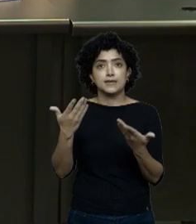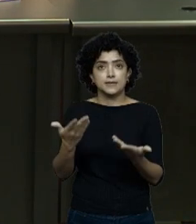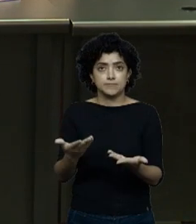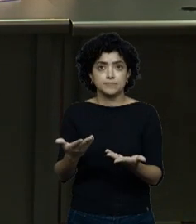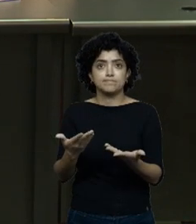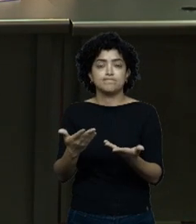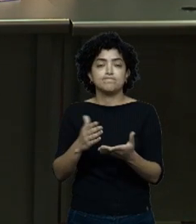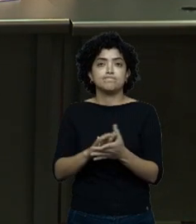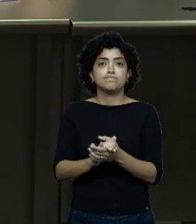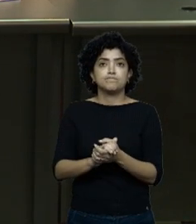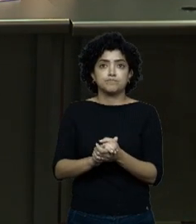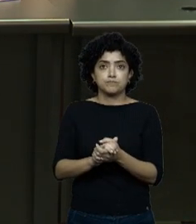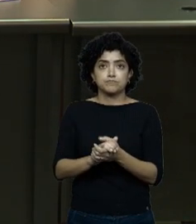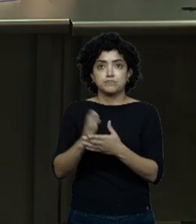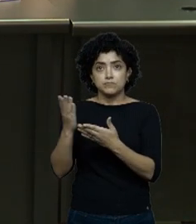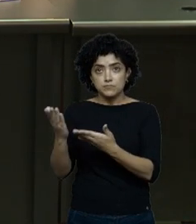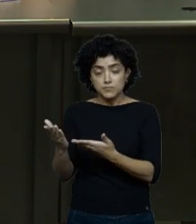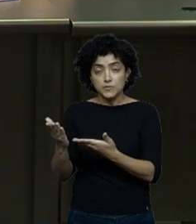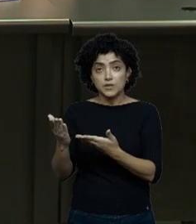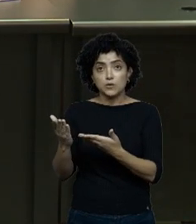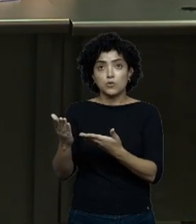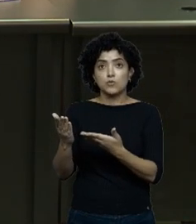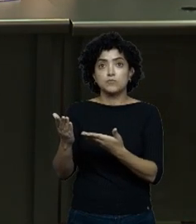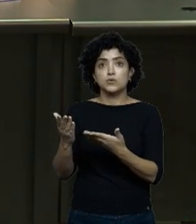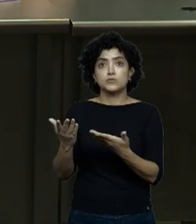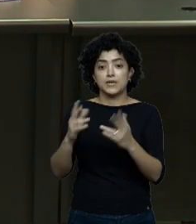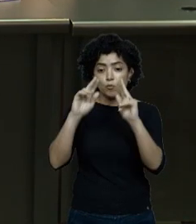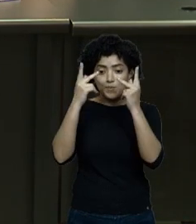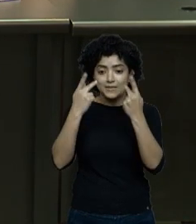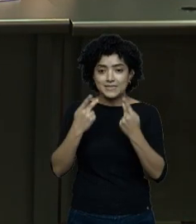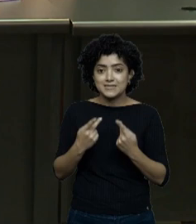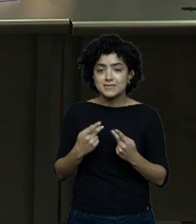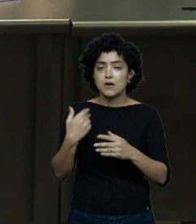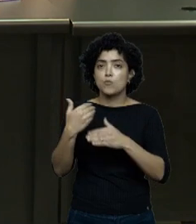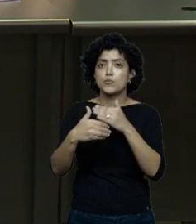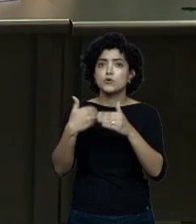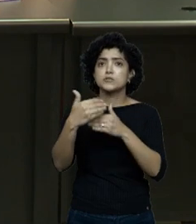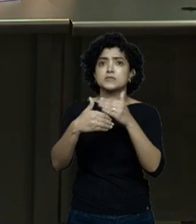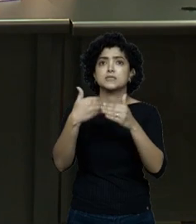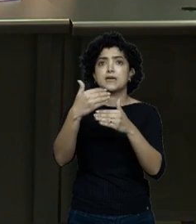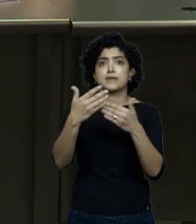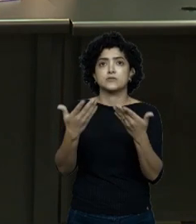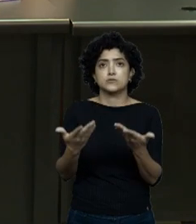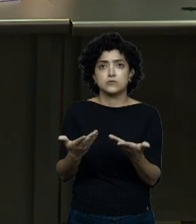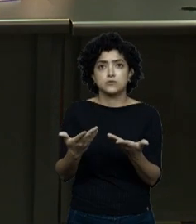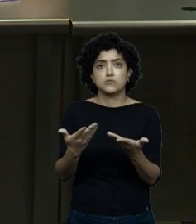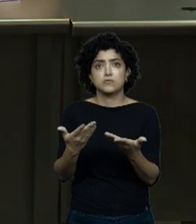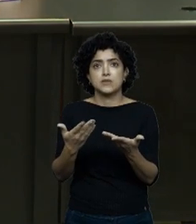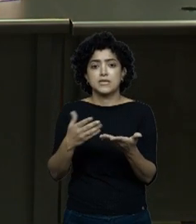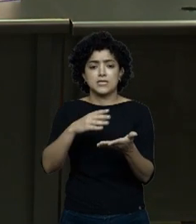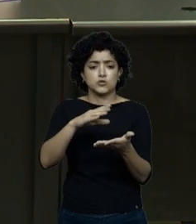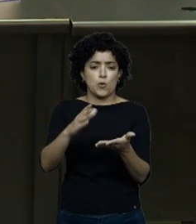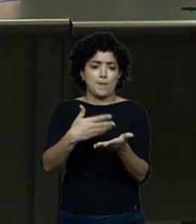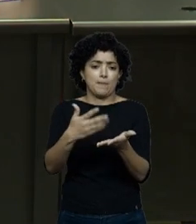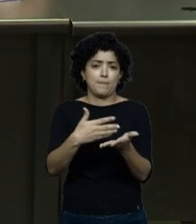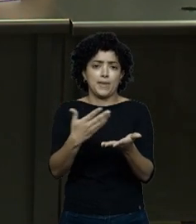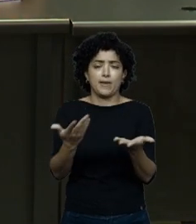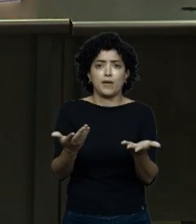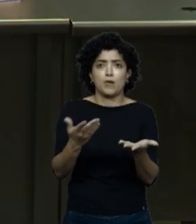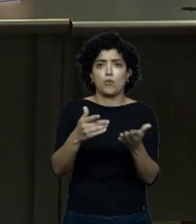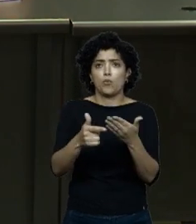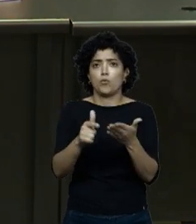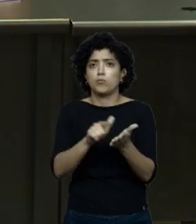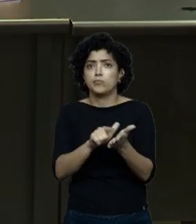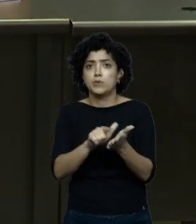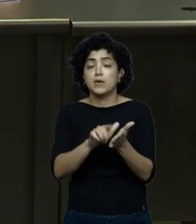fácil mano colega de Blumenau que mencionava né é humanizar esse processo que não é só o algoritmo que não é só um monte de papel mas sim